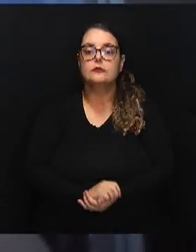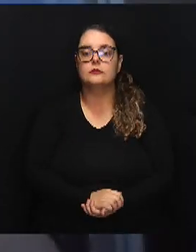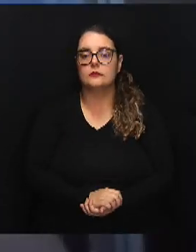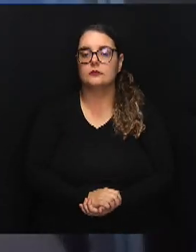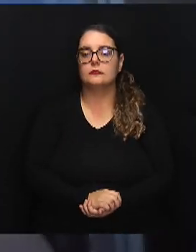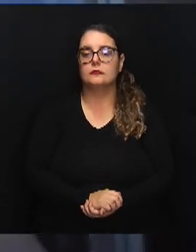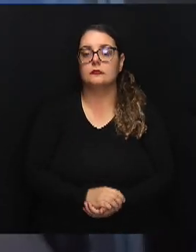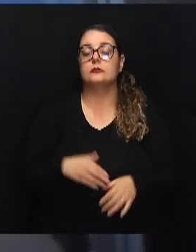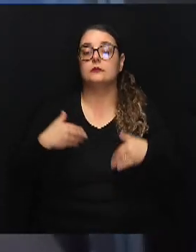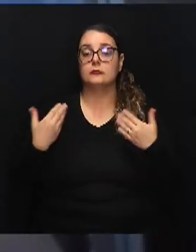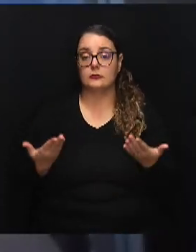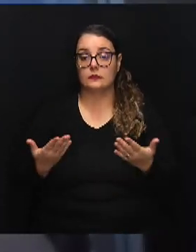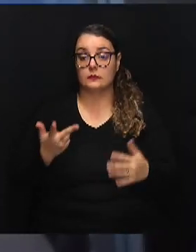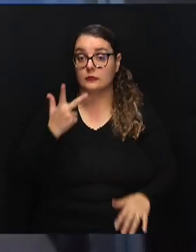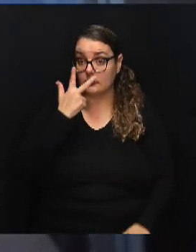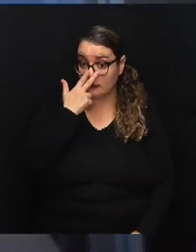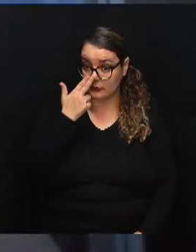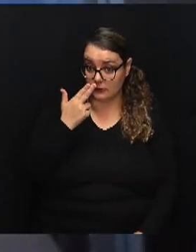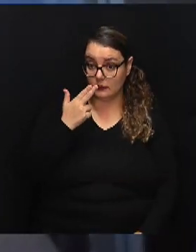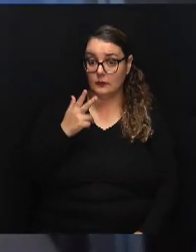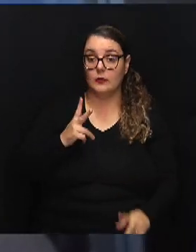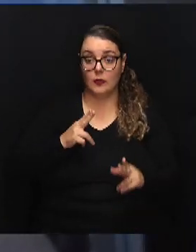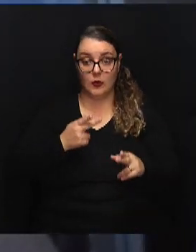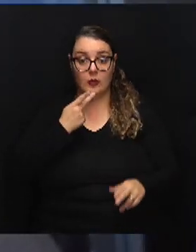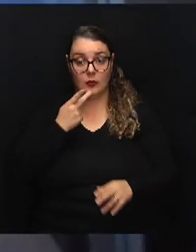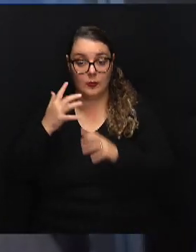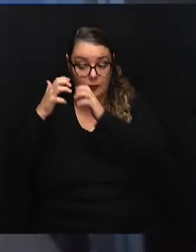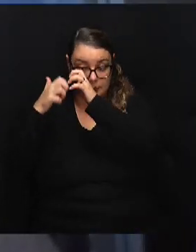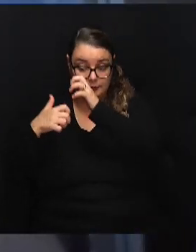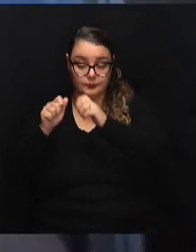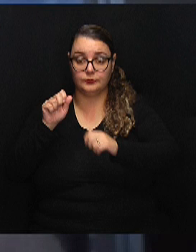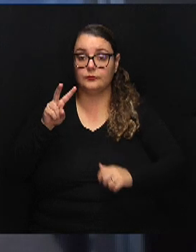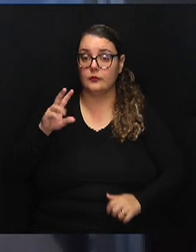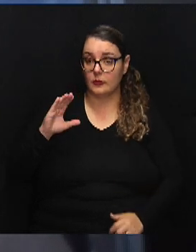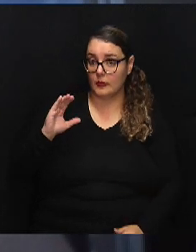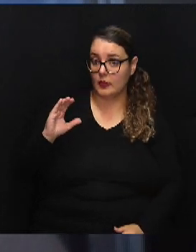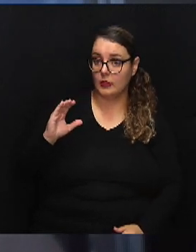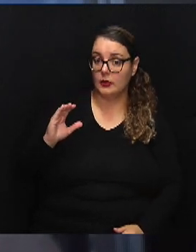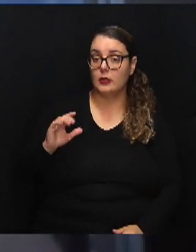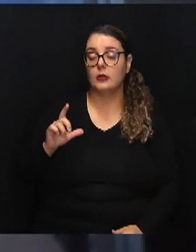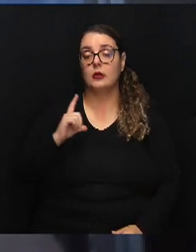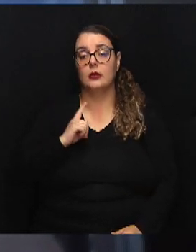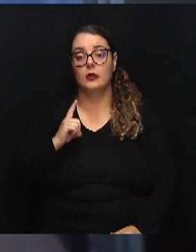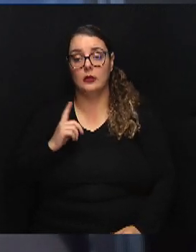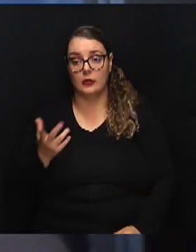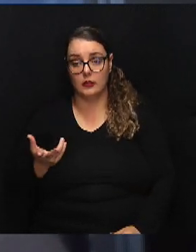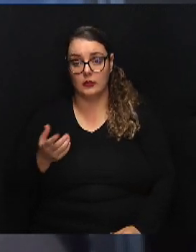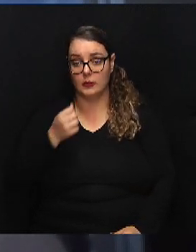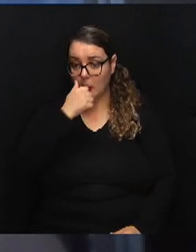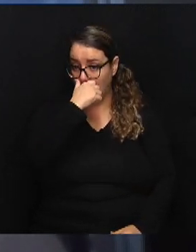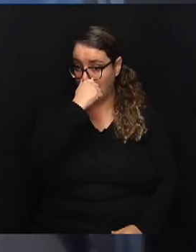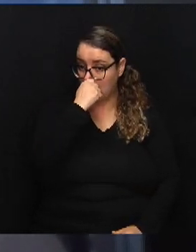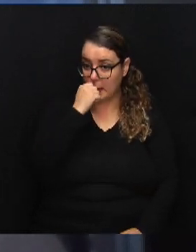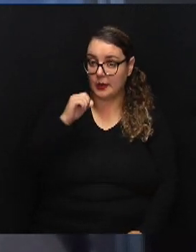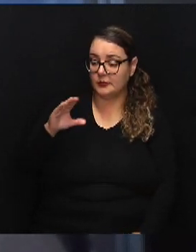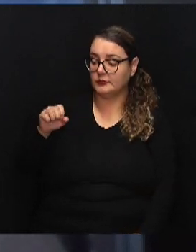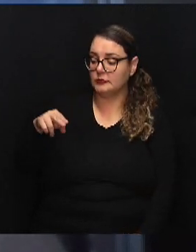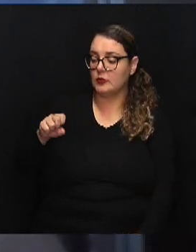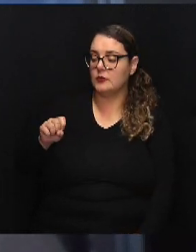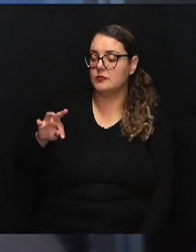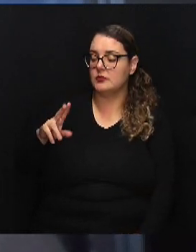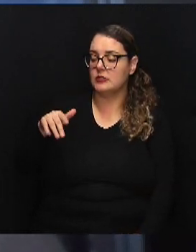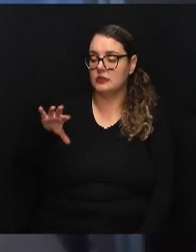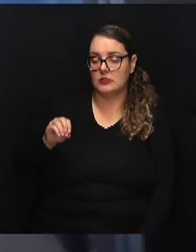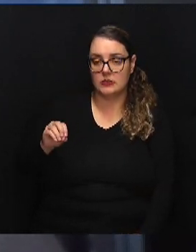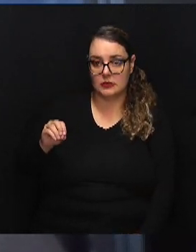Então, vamos lá, bem parecido com o que a gente falou do AVC, né? Existe aí uma constricção das artérias como